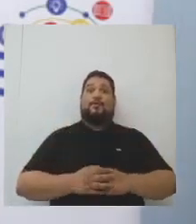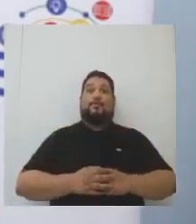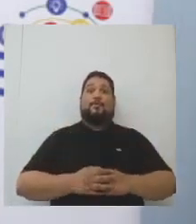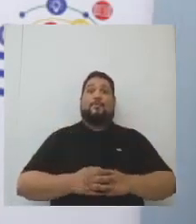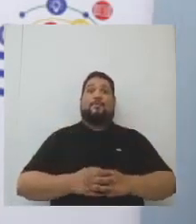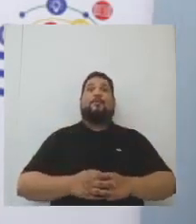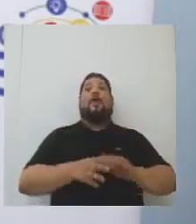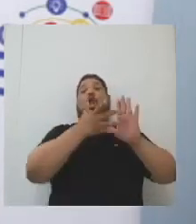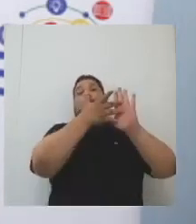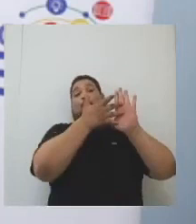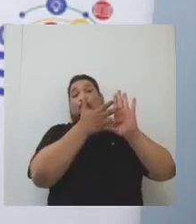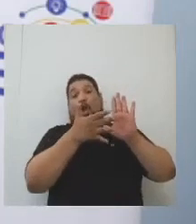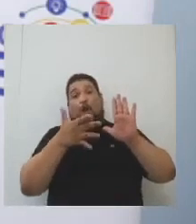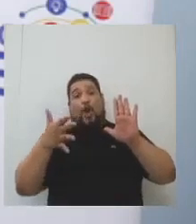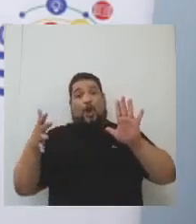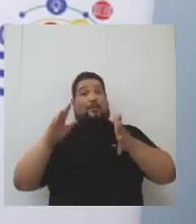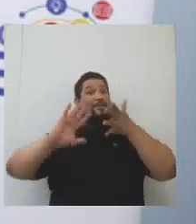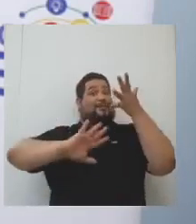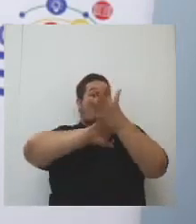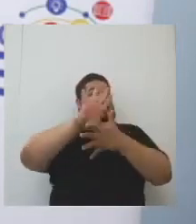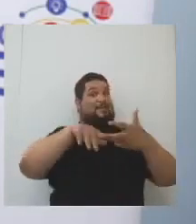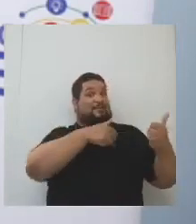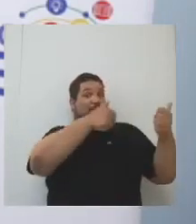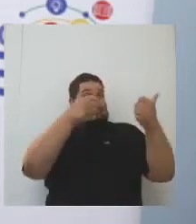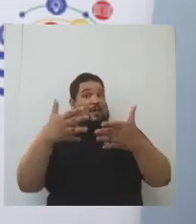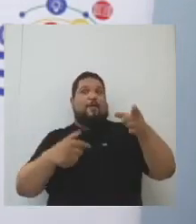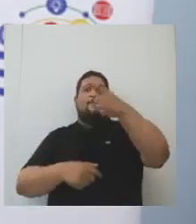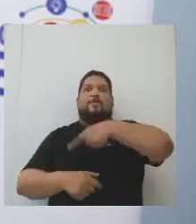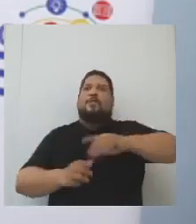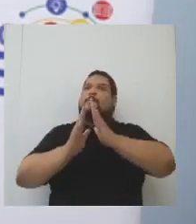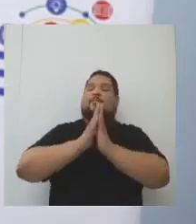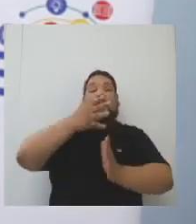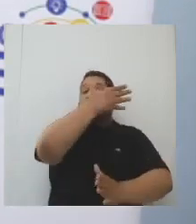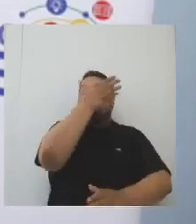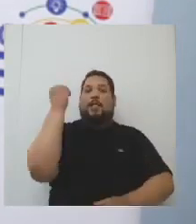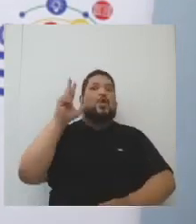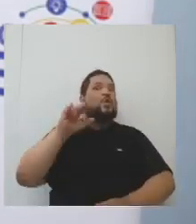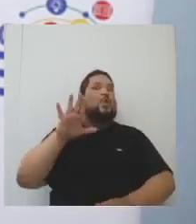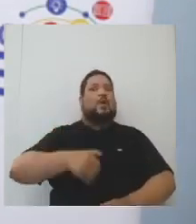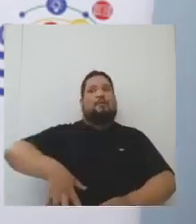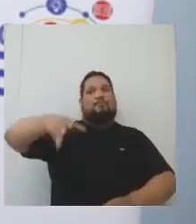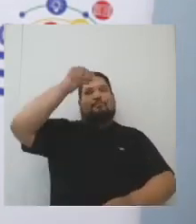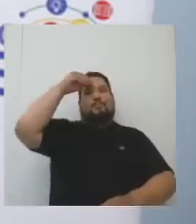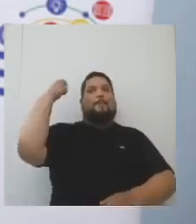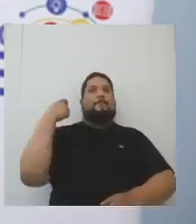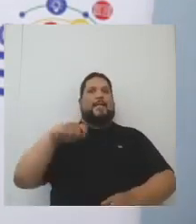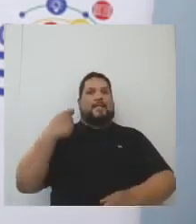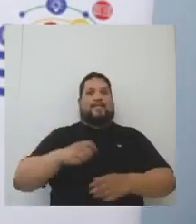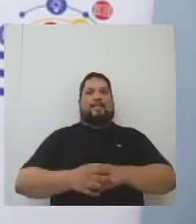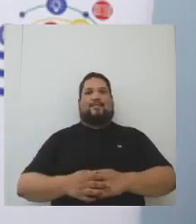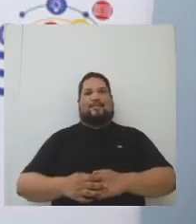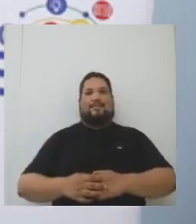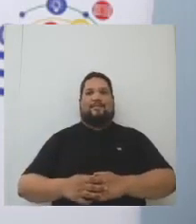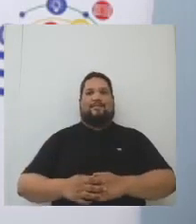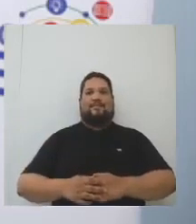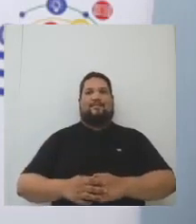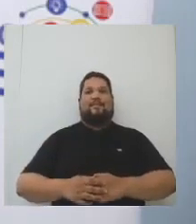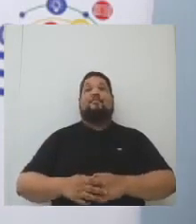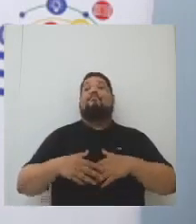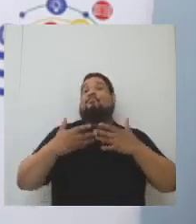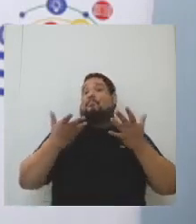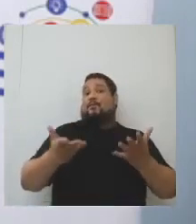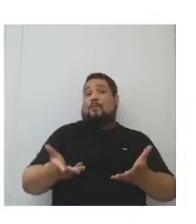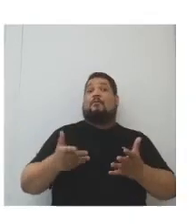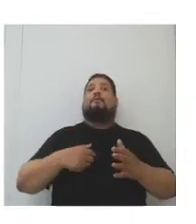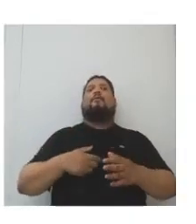é a sequência pelo qual você jamais pode esquecer. Então vamos lá. Sendo assim, então, durante